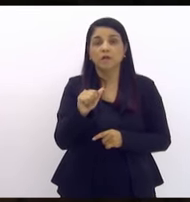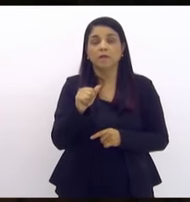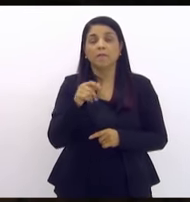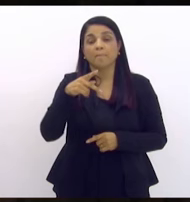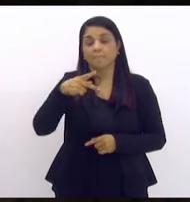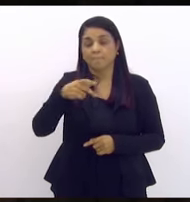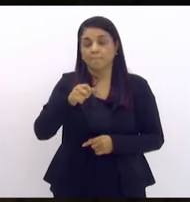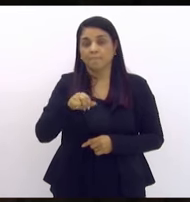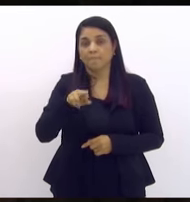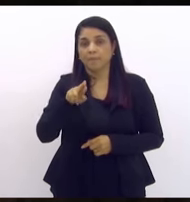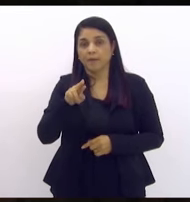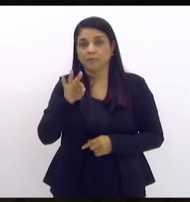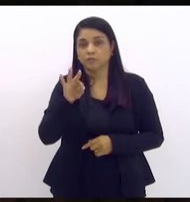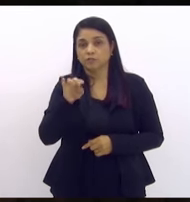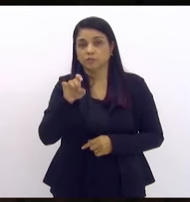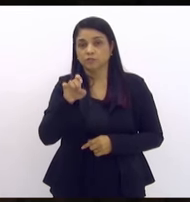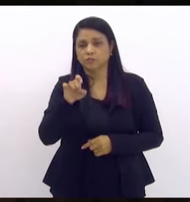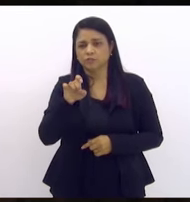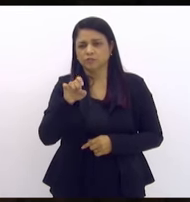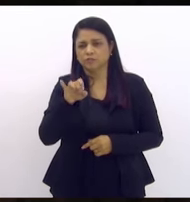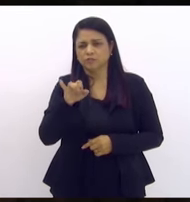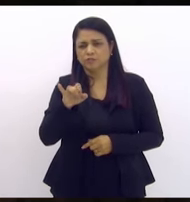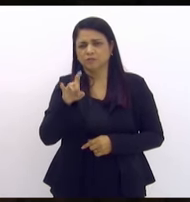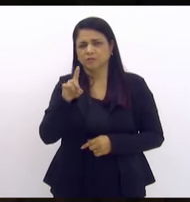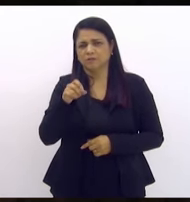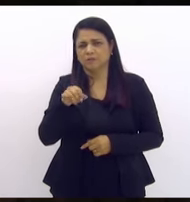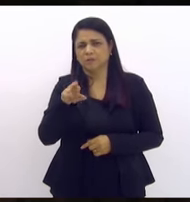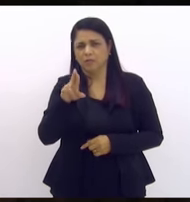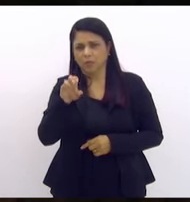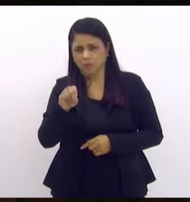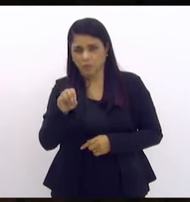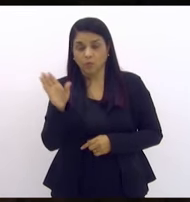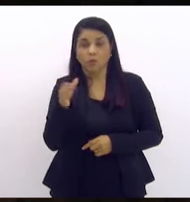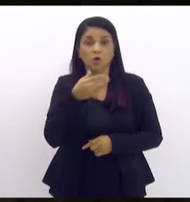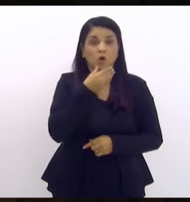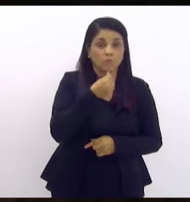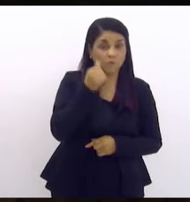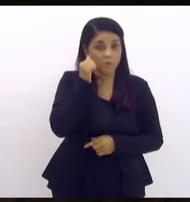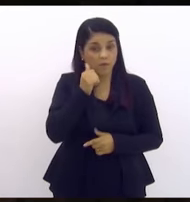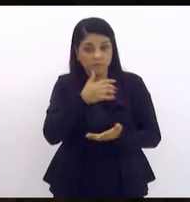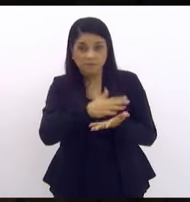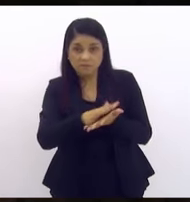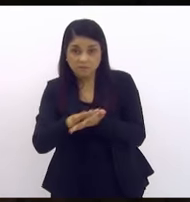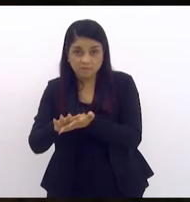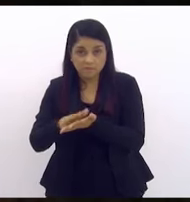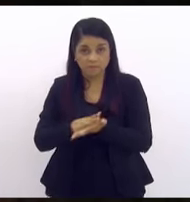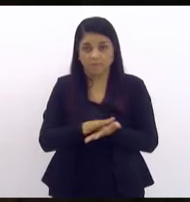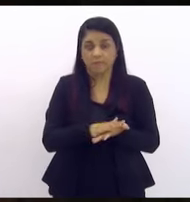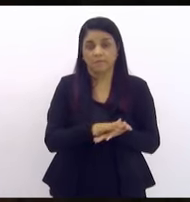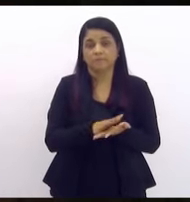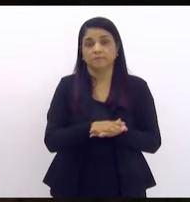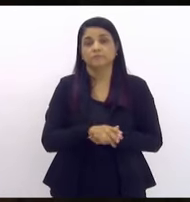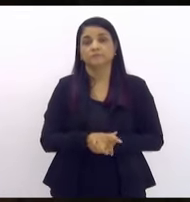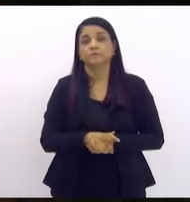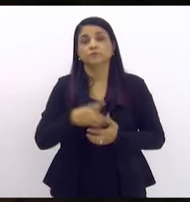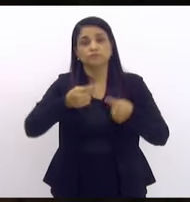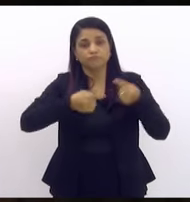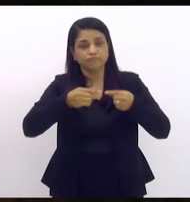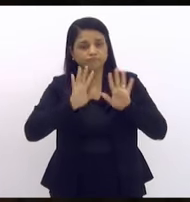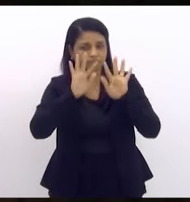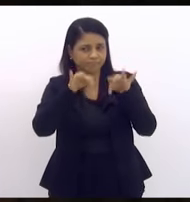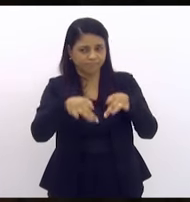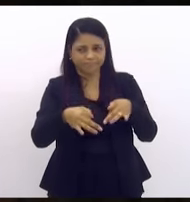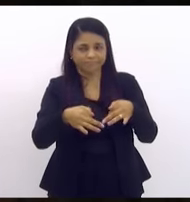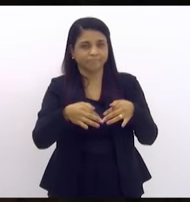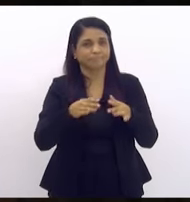partideiro e da partideira de samba, lei Renatinho Partideiro. Em discussão, não havendo quem queira